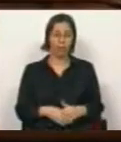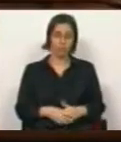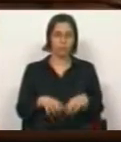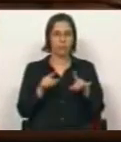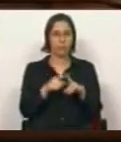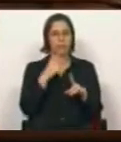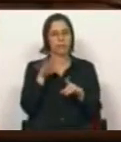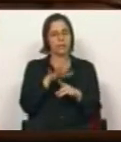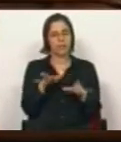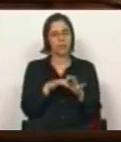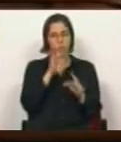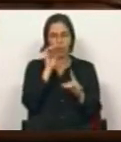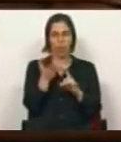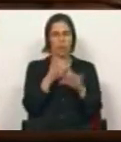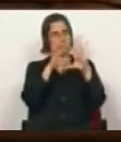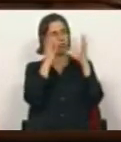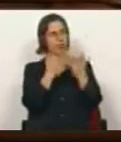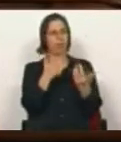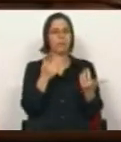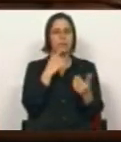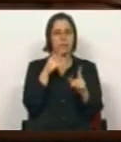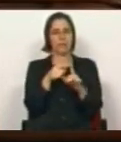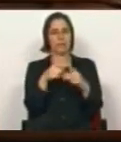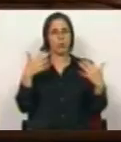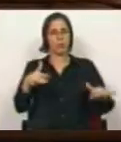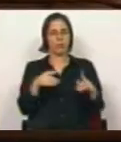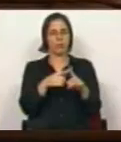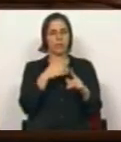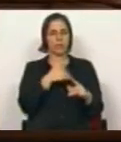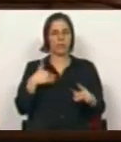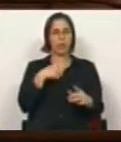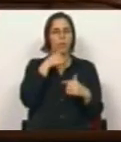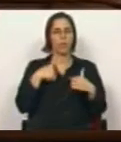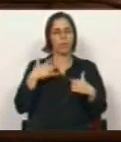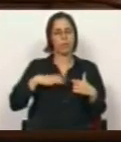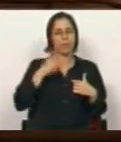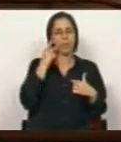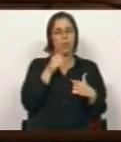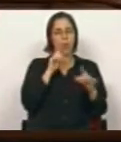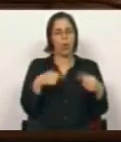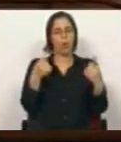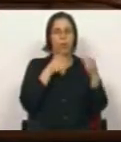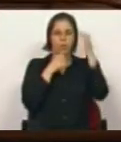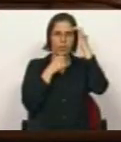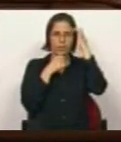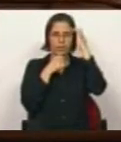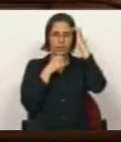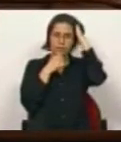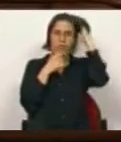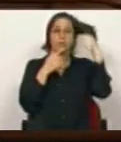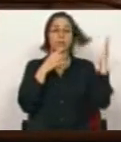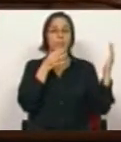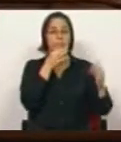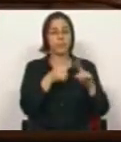tem, para além da dimensão ambiental geral, uma incidência sobre a saúde humana e a sobrevivência de outros seres. Ou seja,